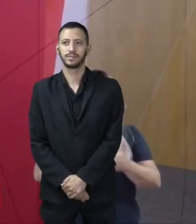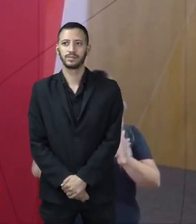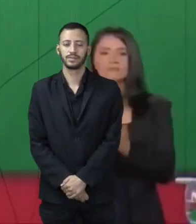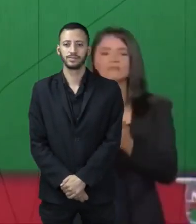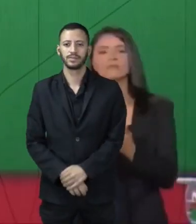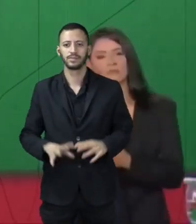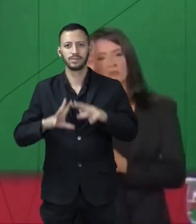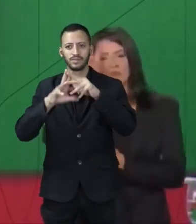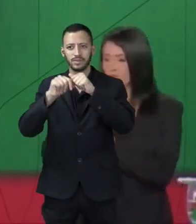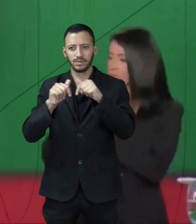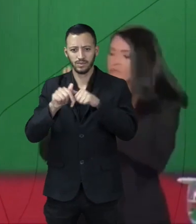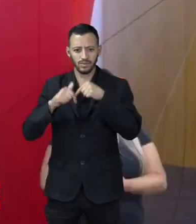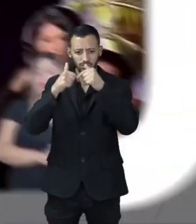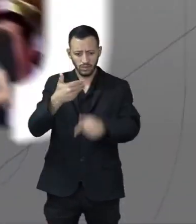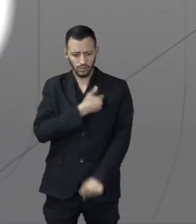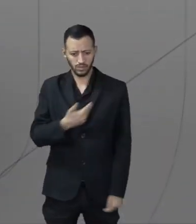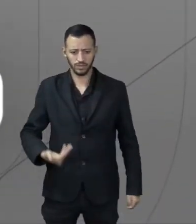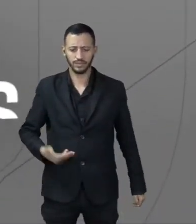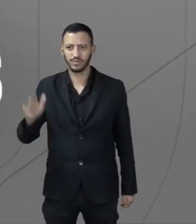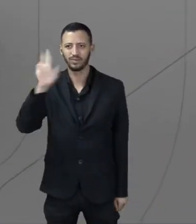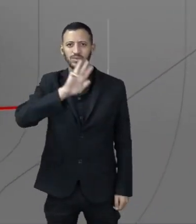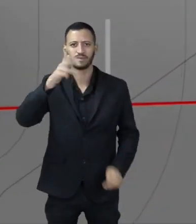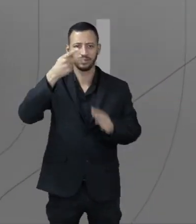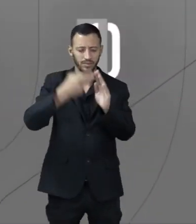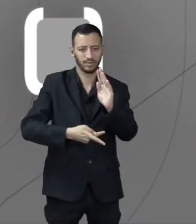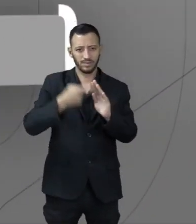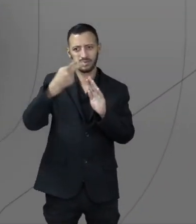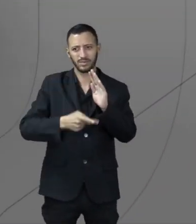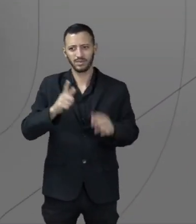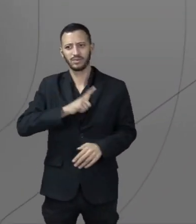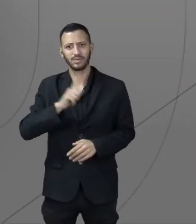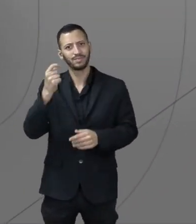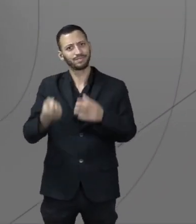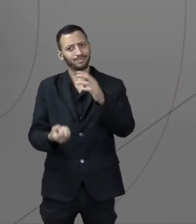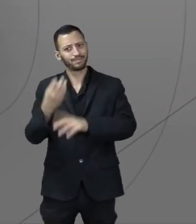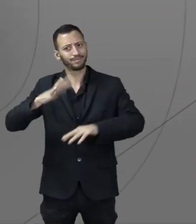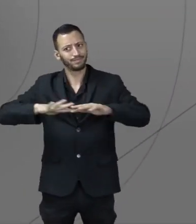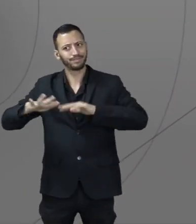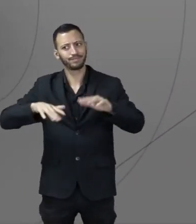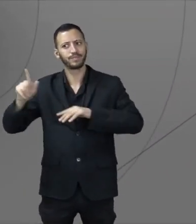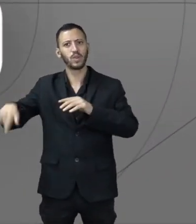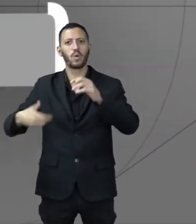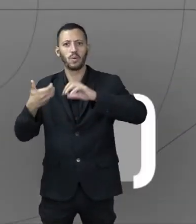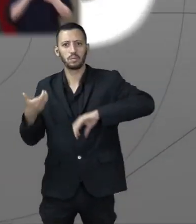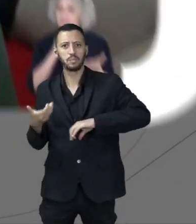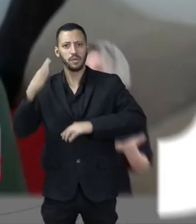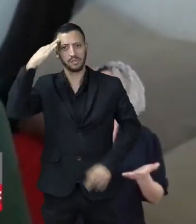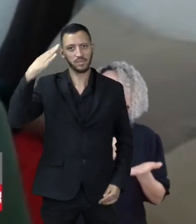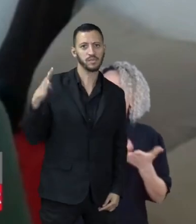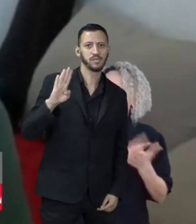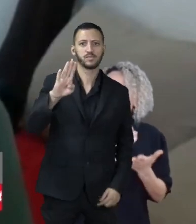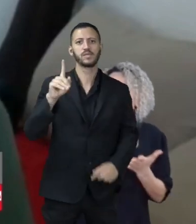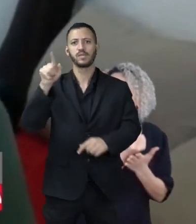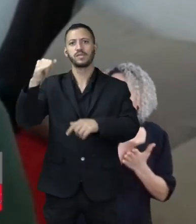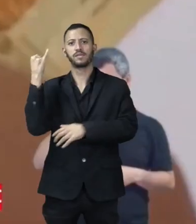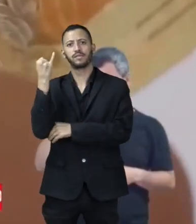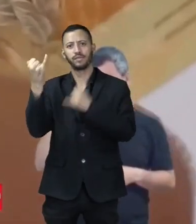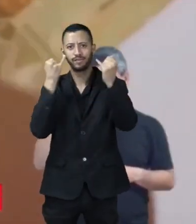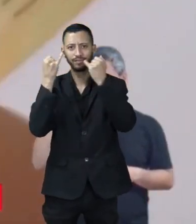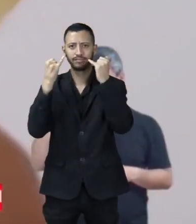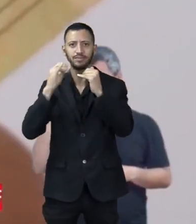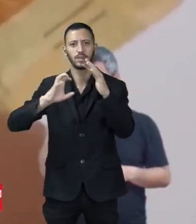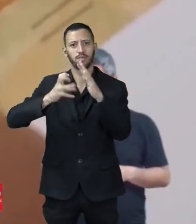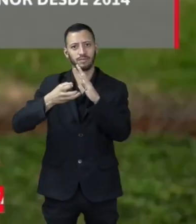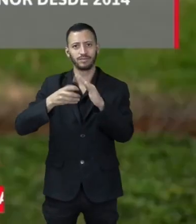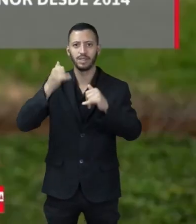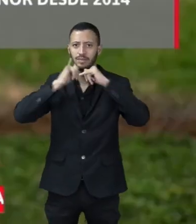Tudo sobre as ações do governo Lula, os projetos que estão movimentando o Congresso e as principais informações do partido.